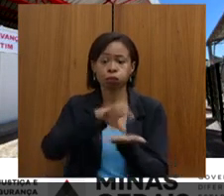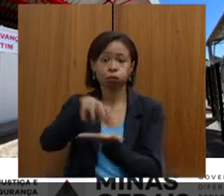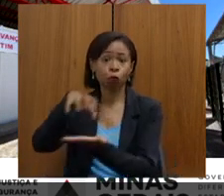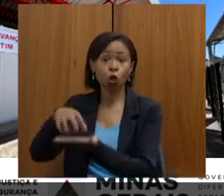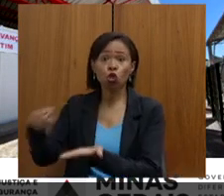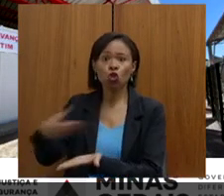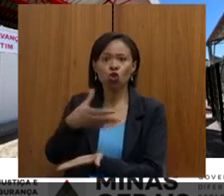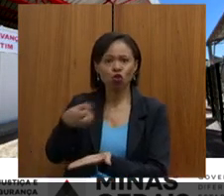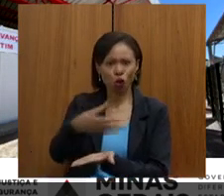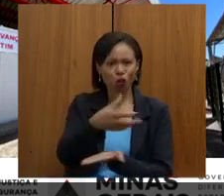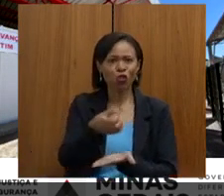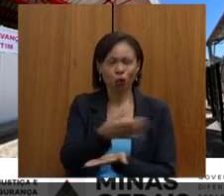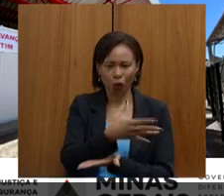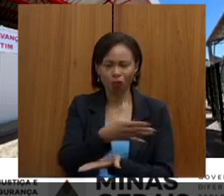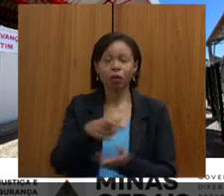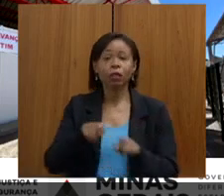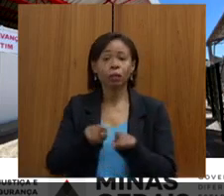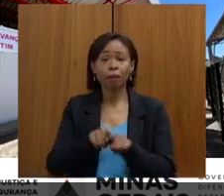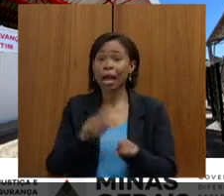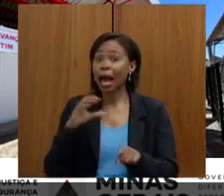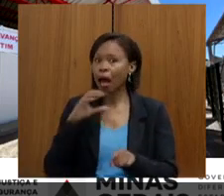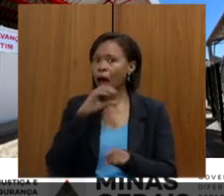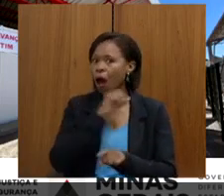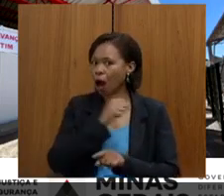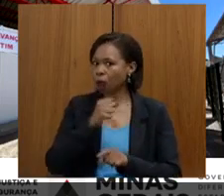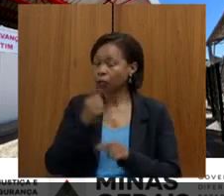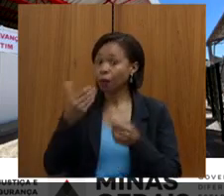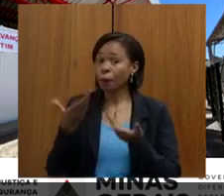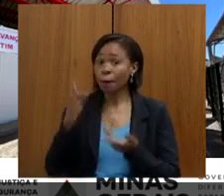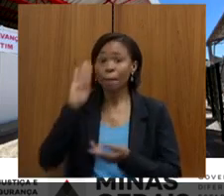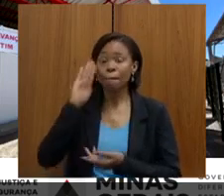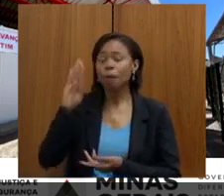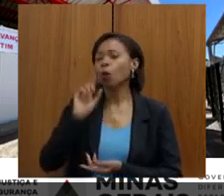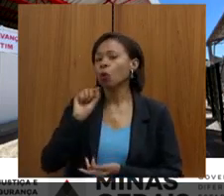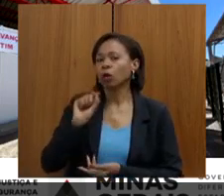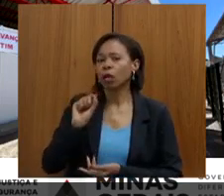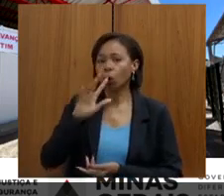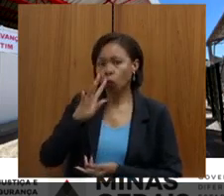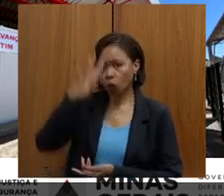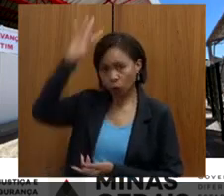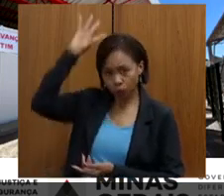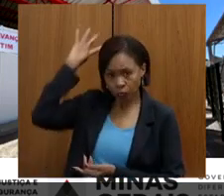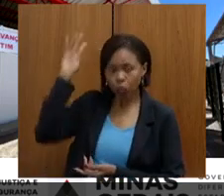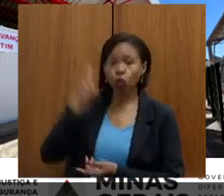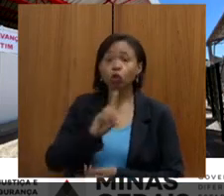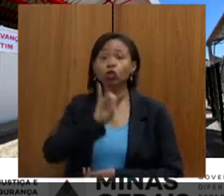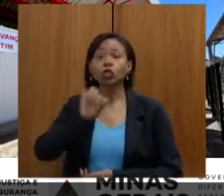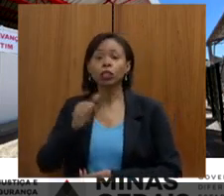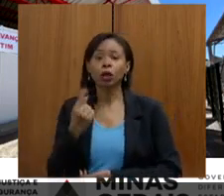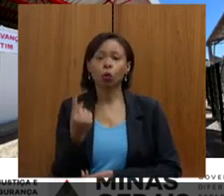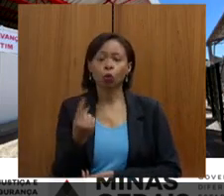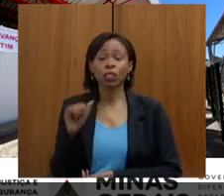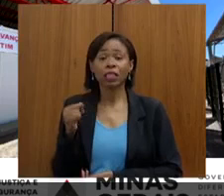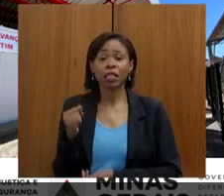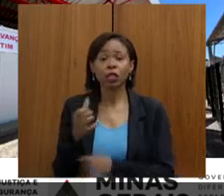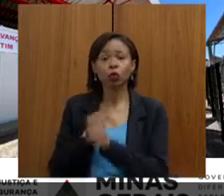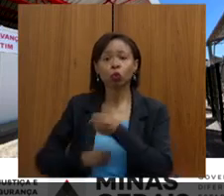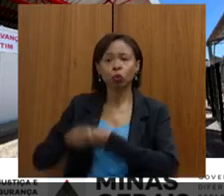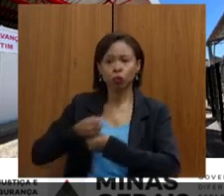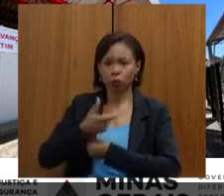frações o destaque também de forma muito rápida Corpo de Bombeiros no dia primeiro de janeiro de